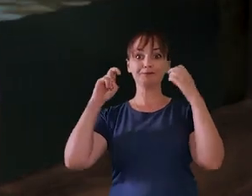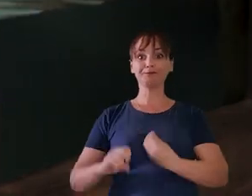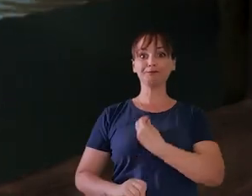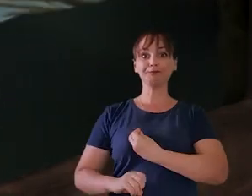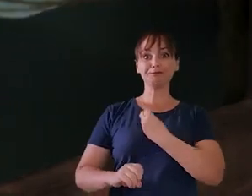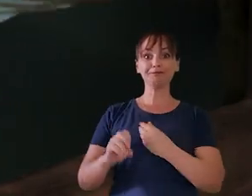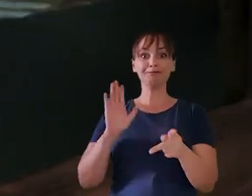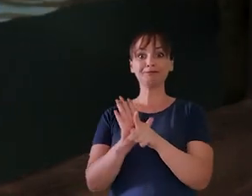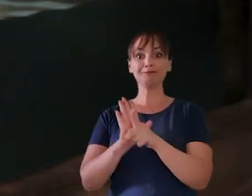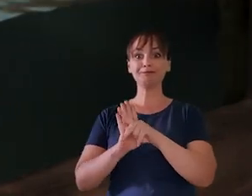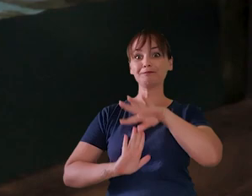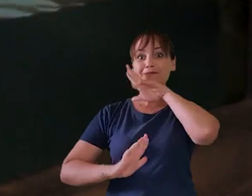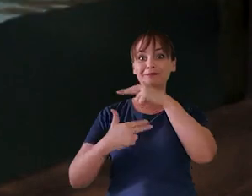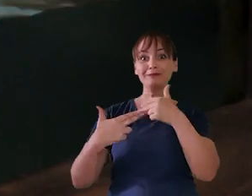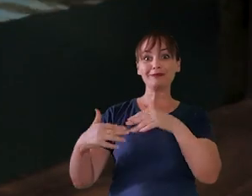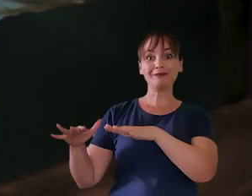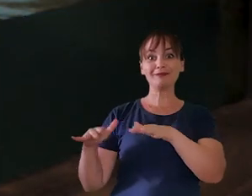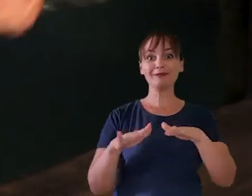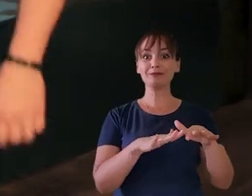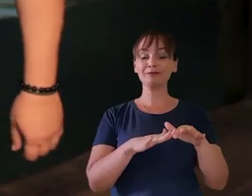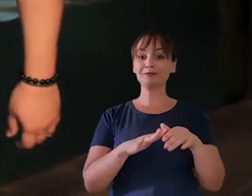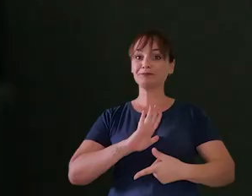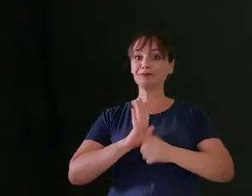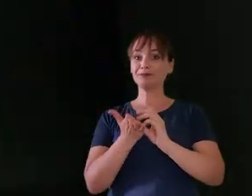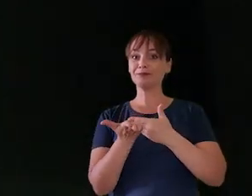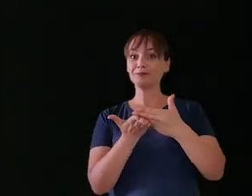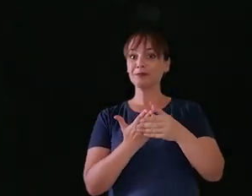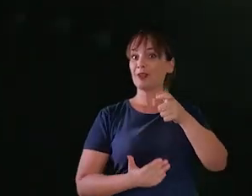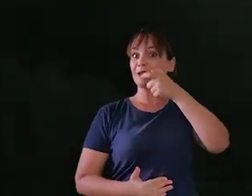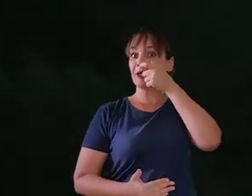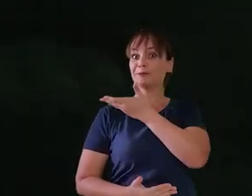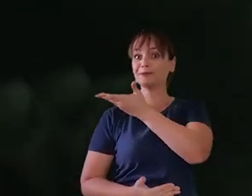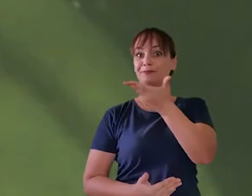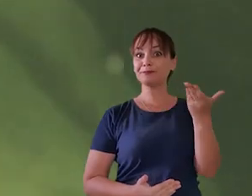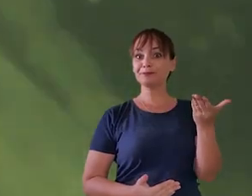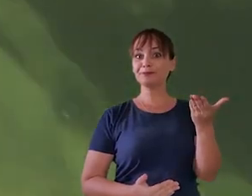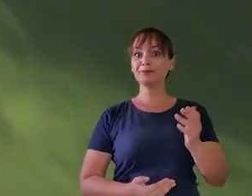de entrarmos nesse tema, acompanhe as imagens desse espaço.